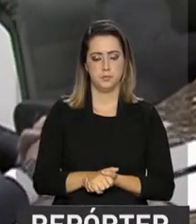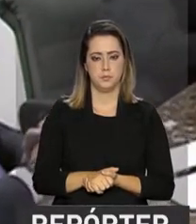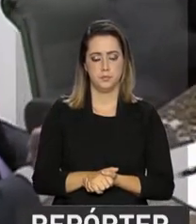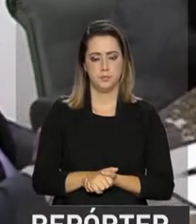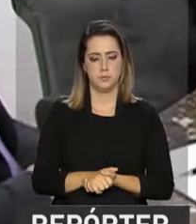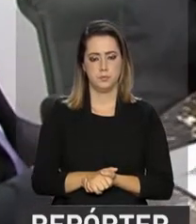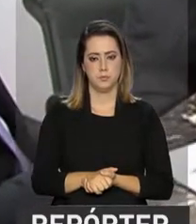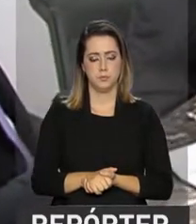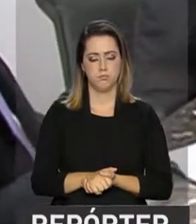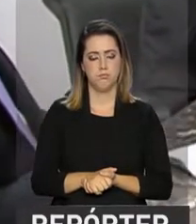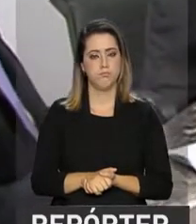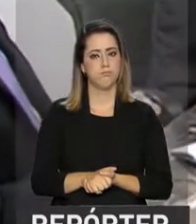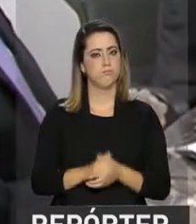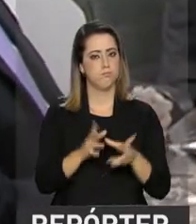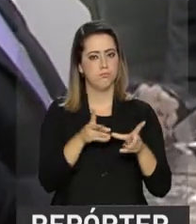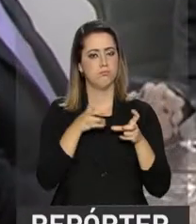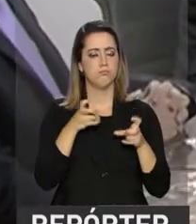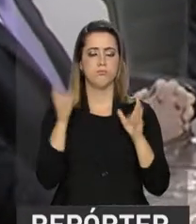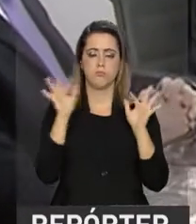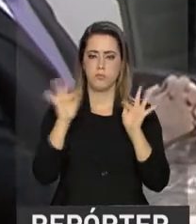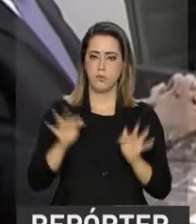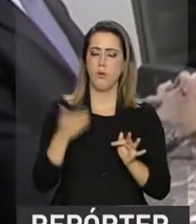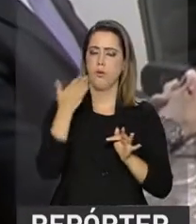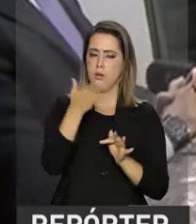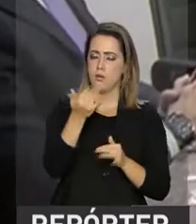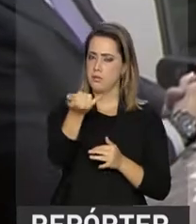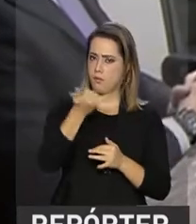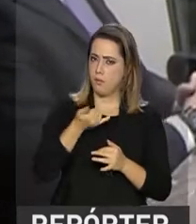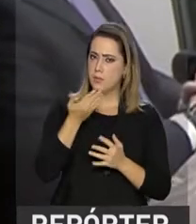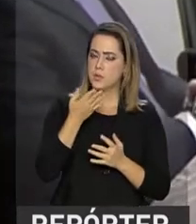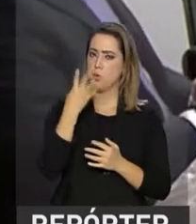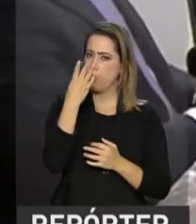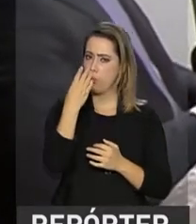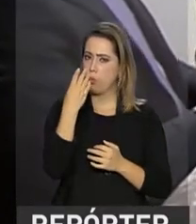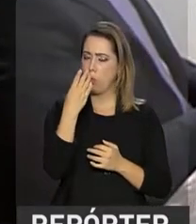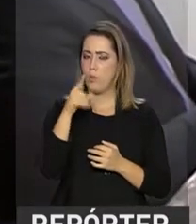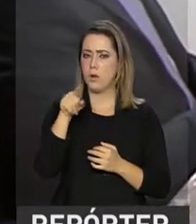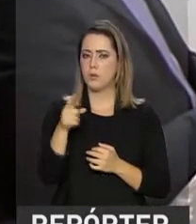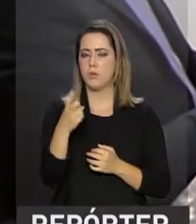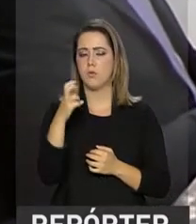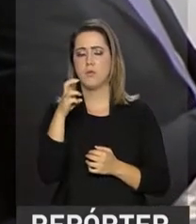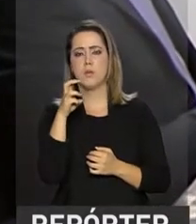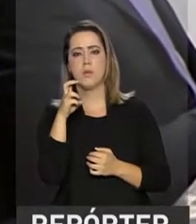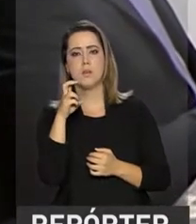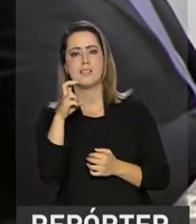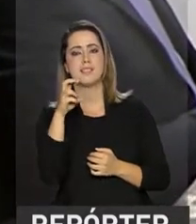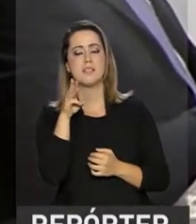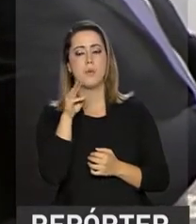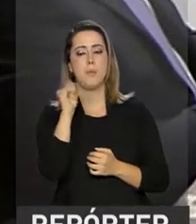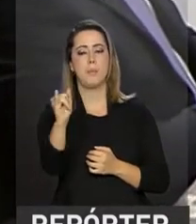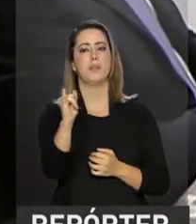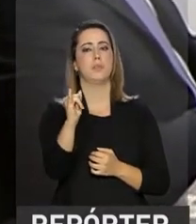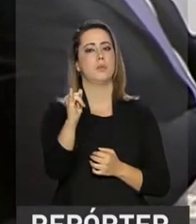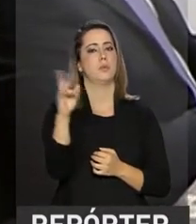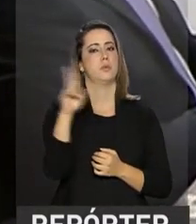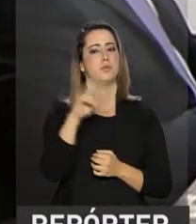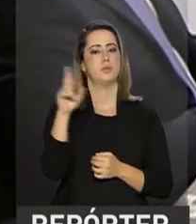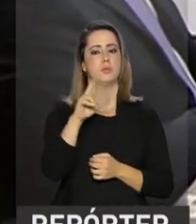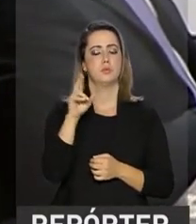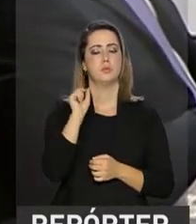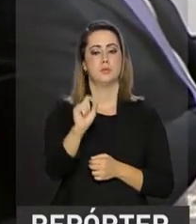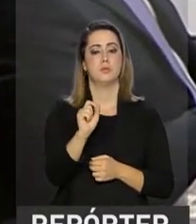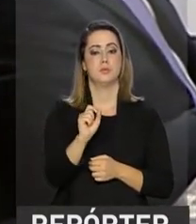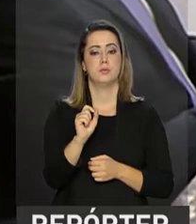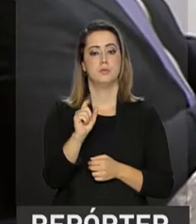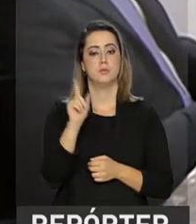Eu recebo com muita satisfação essa informação, porque são 4 milhões e meio, 4 praticamente. bilhões e meio, 4 é bilhões e meio, né? 4